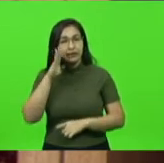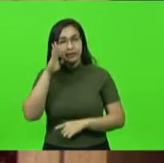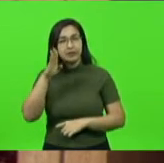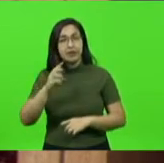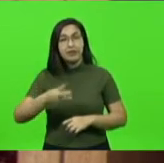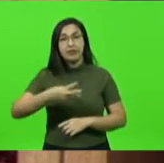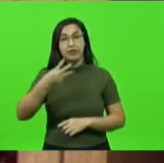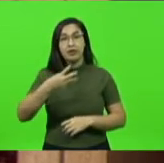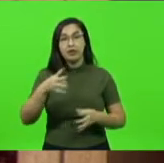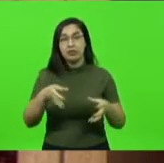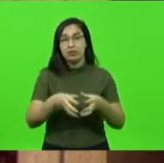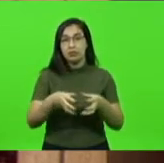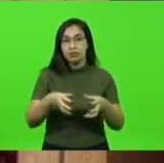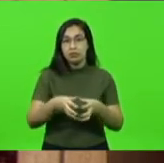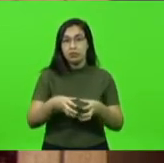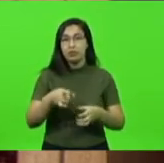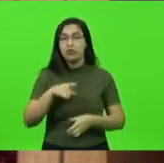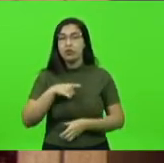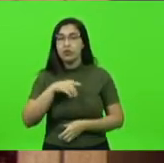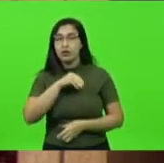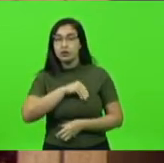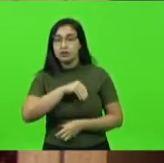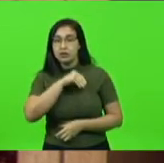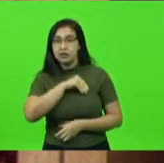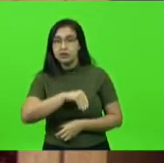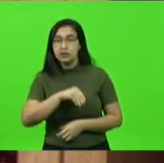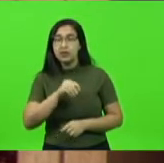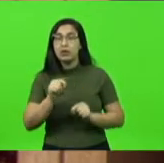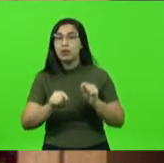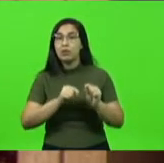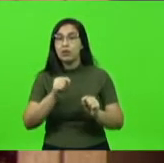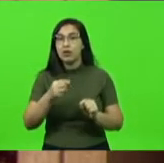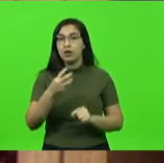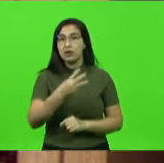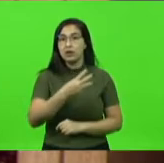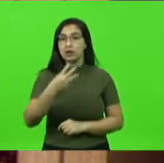classe receba, e o de segunda classe recebam